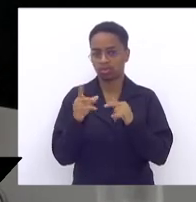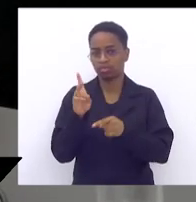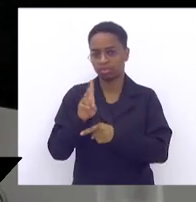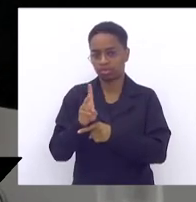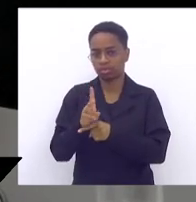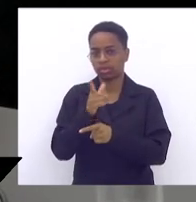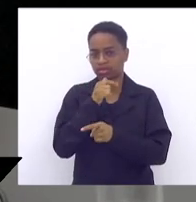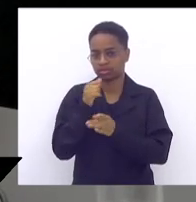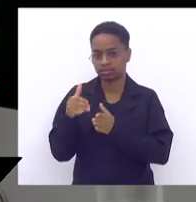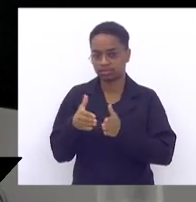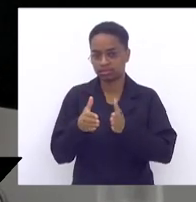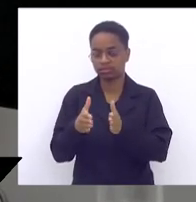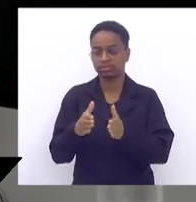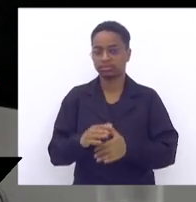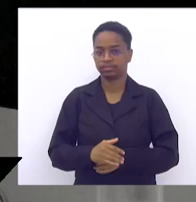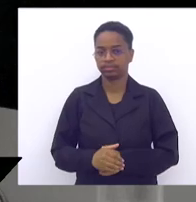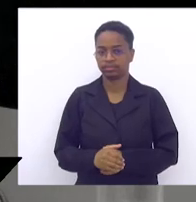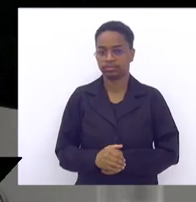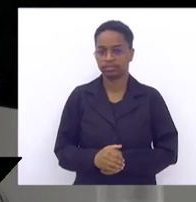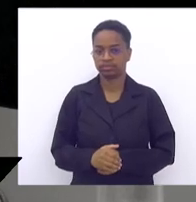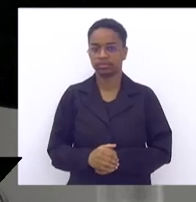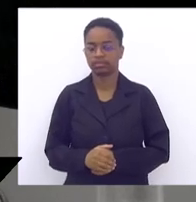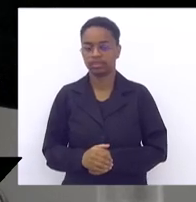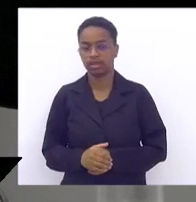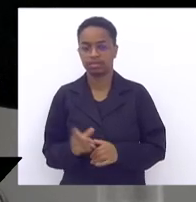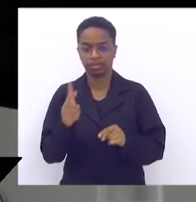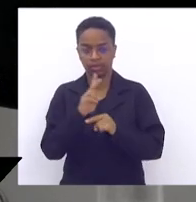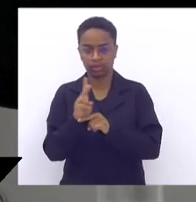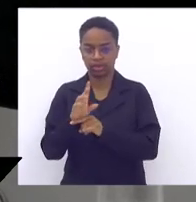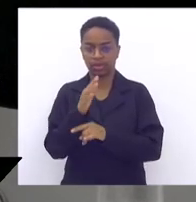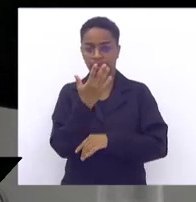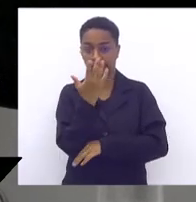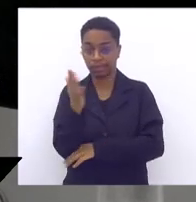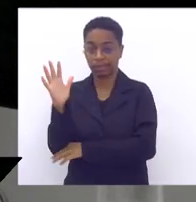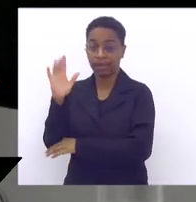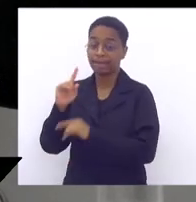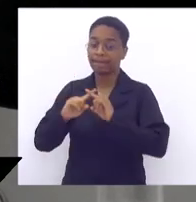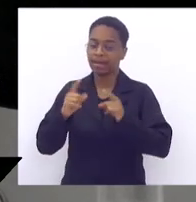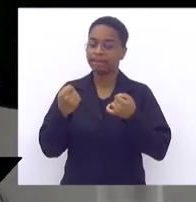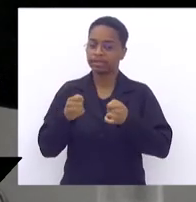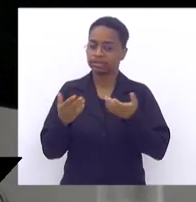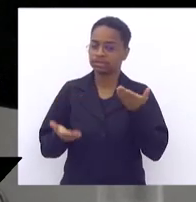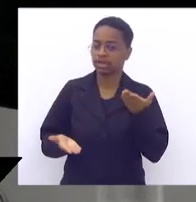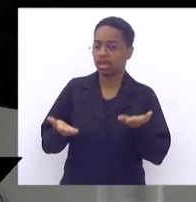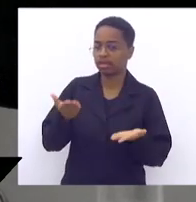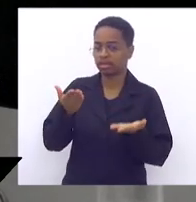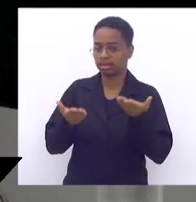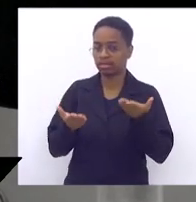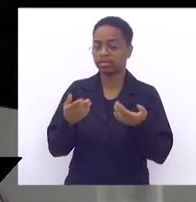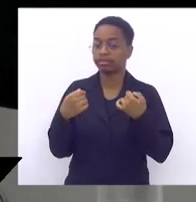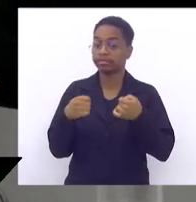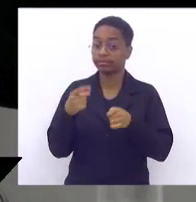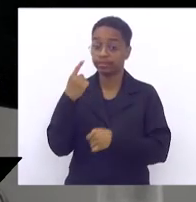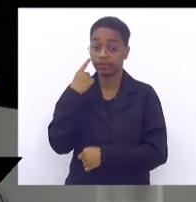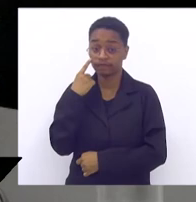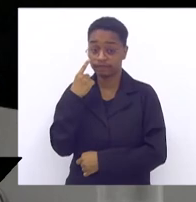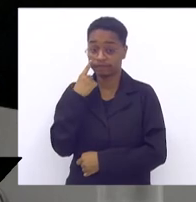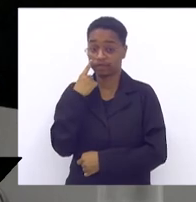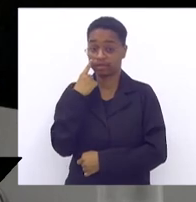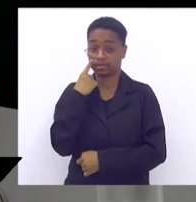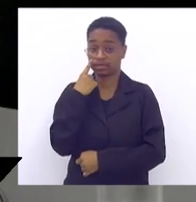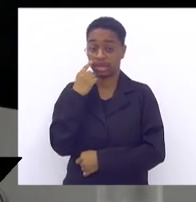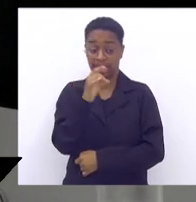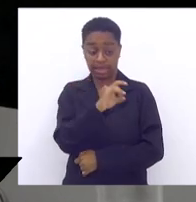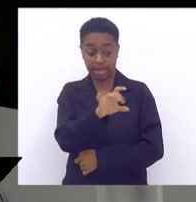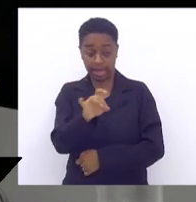proteção dos nossos recursos hídricos, da preservação ambiental, mas há que se ter um equilíbrio, há que se verificar em cada